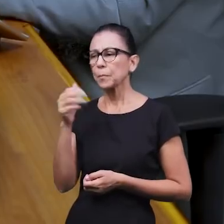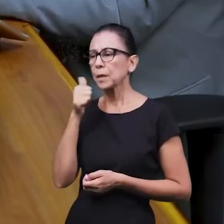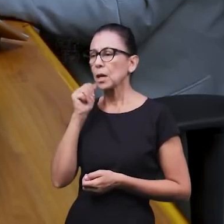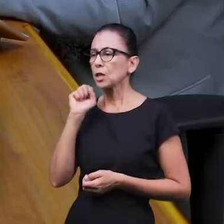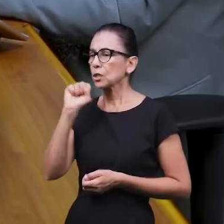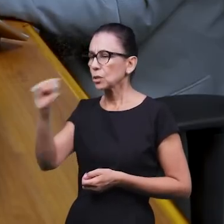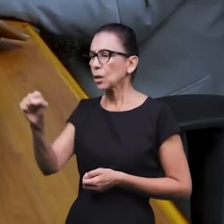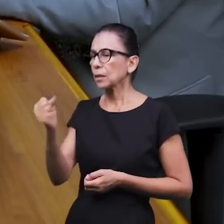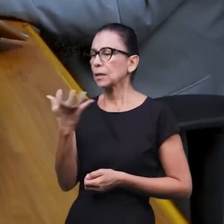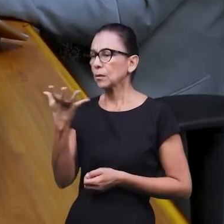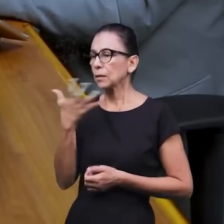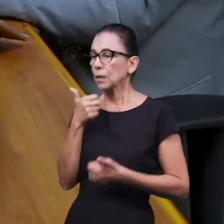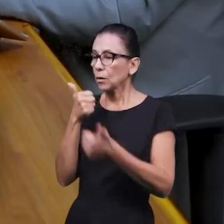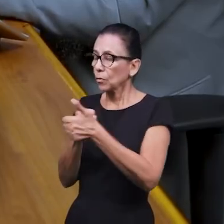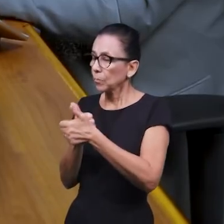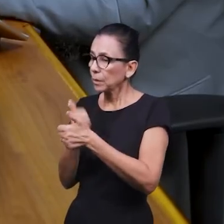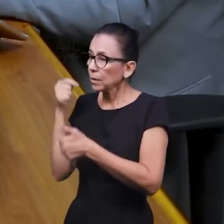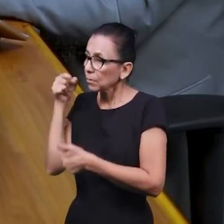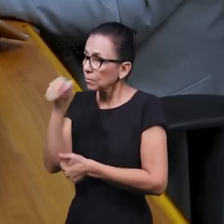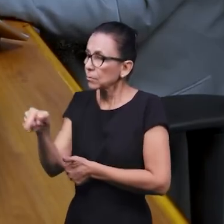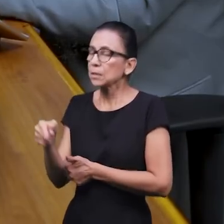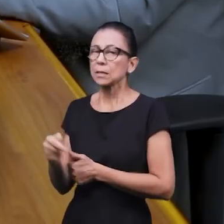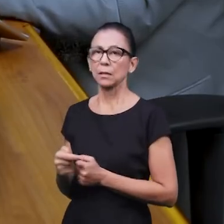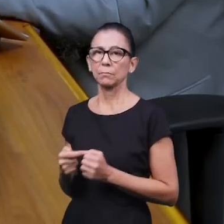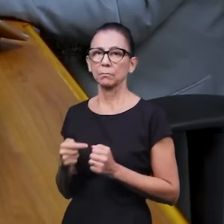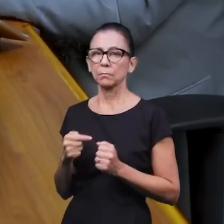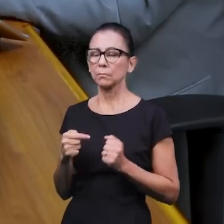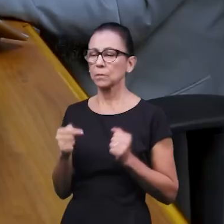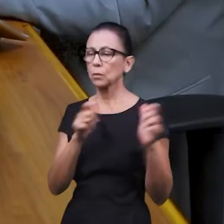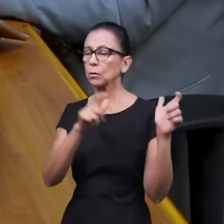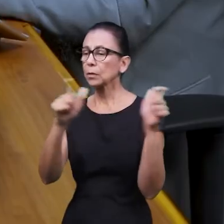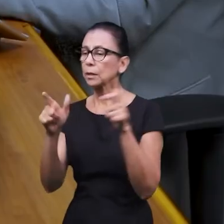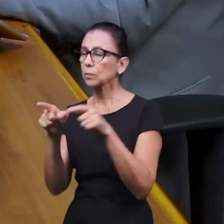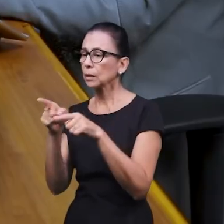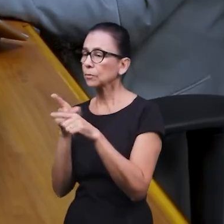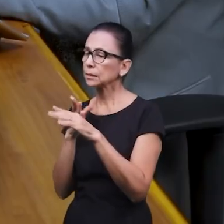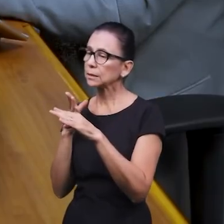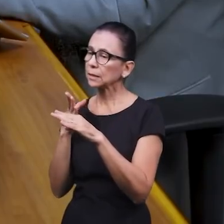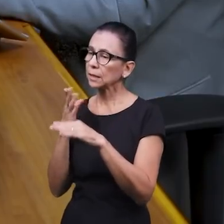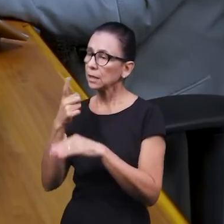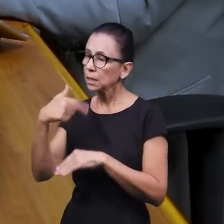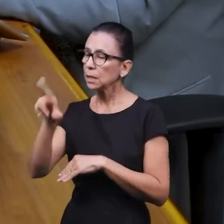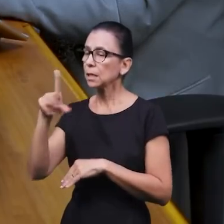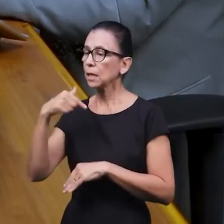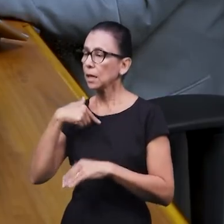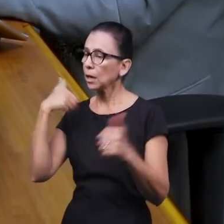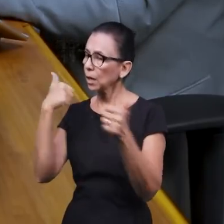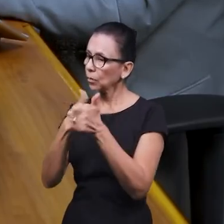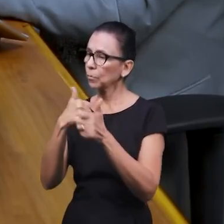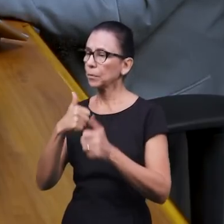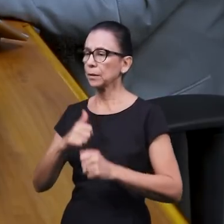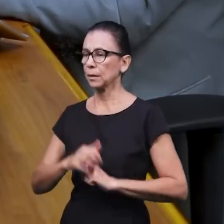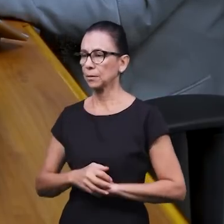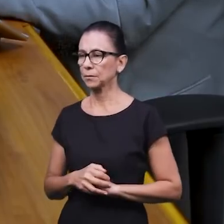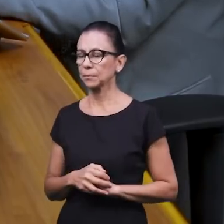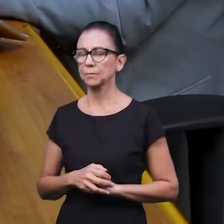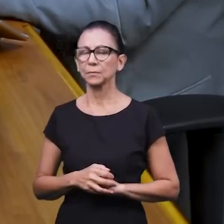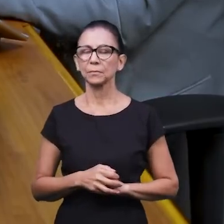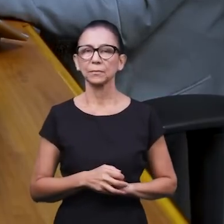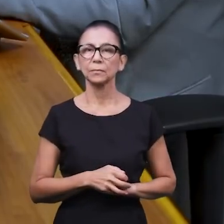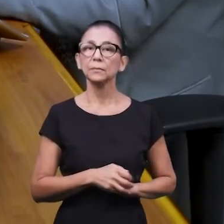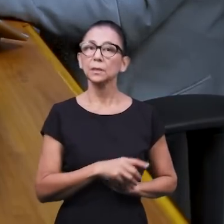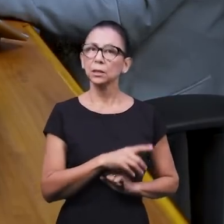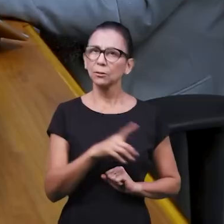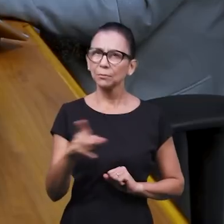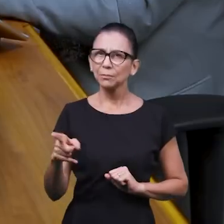aonde tu fores eu irei. Aonde que pousar a noite, ali pousarei. Veja só, como é que